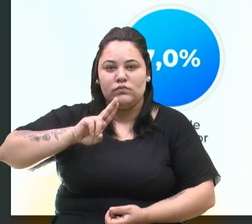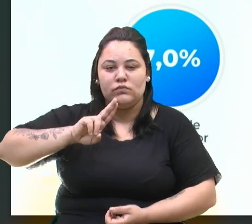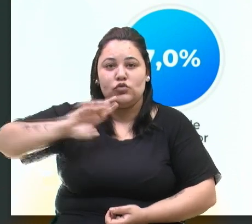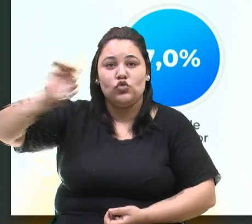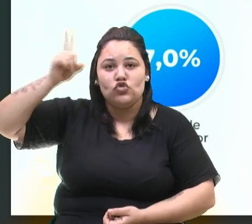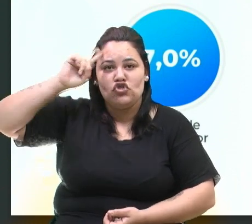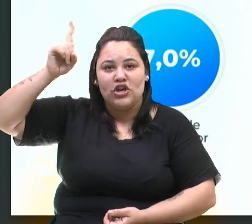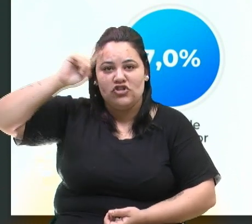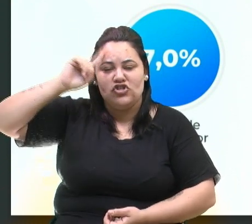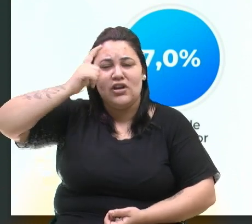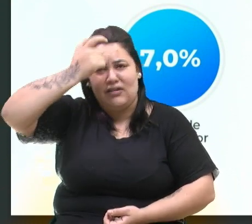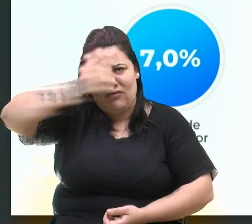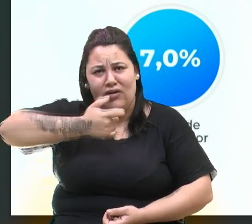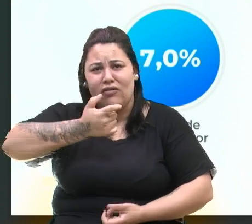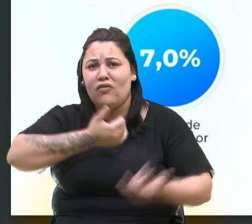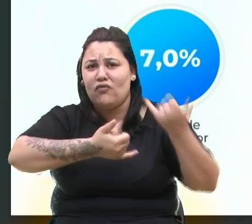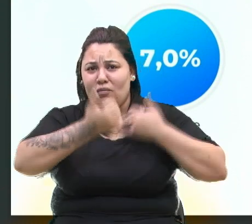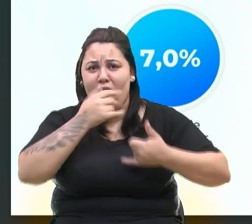muito forte aqui,